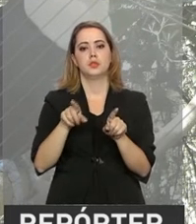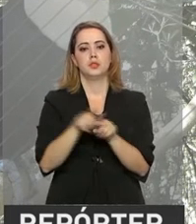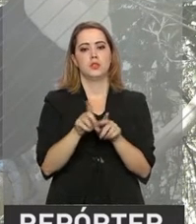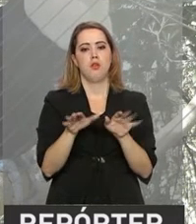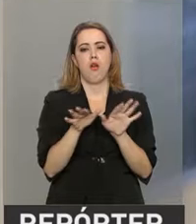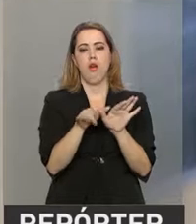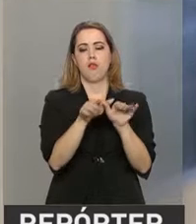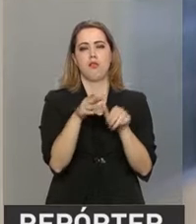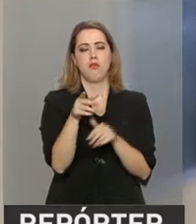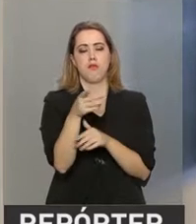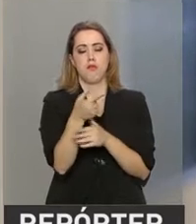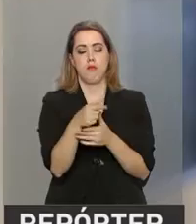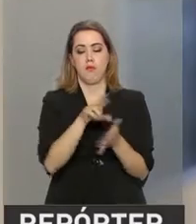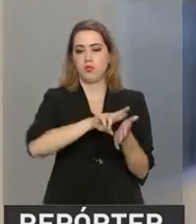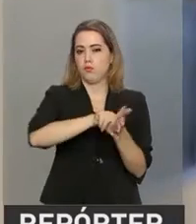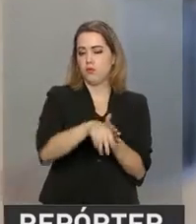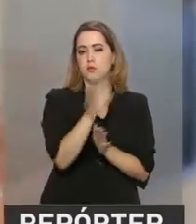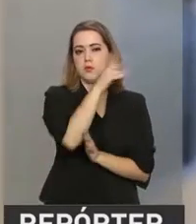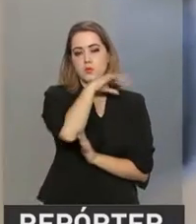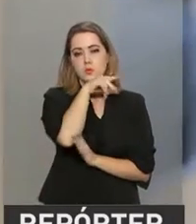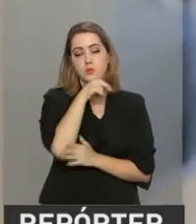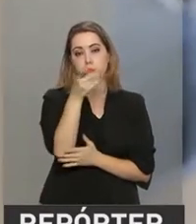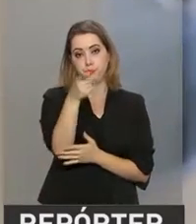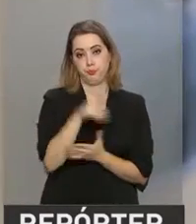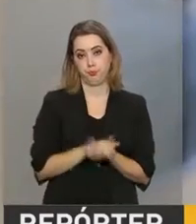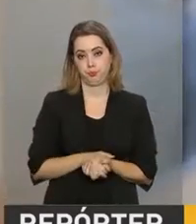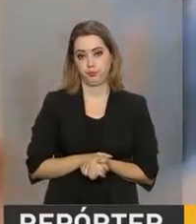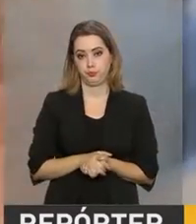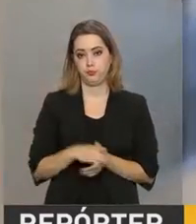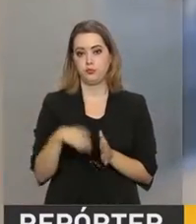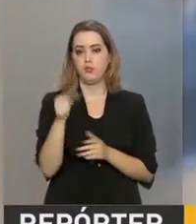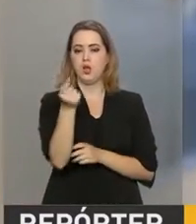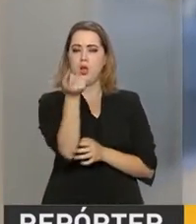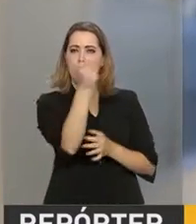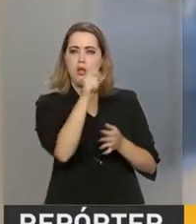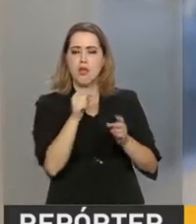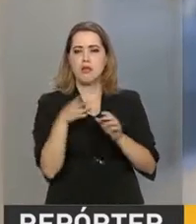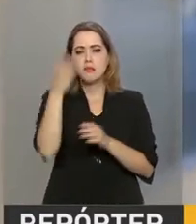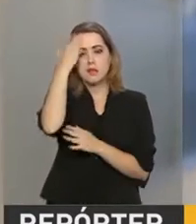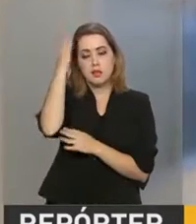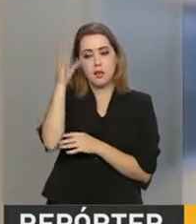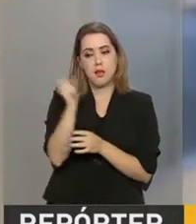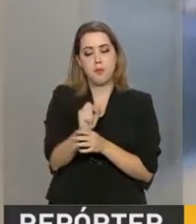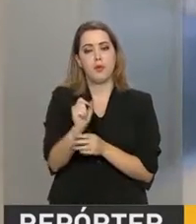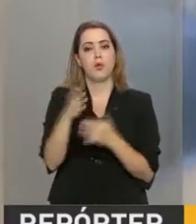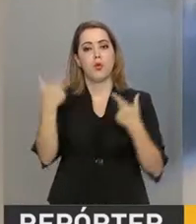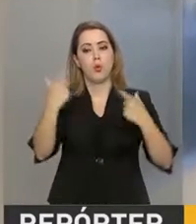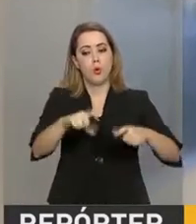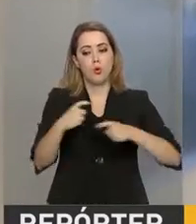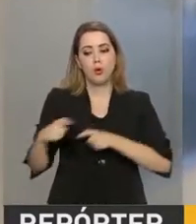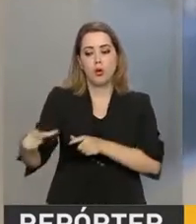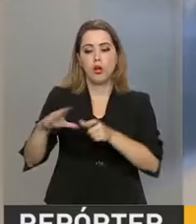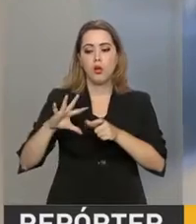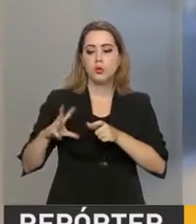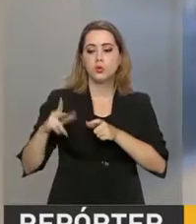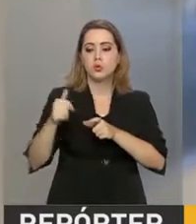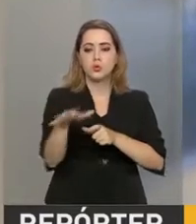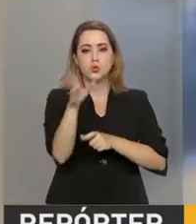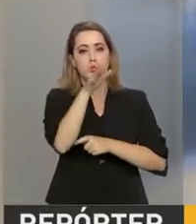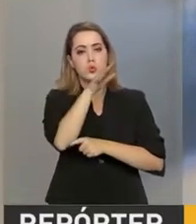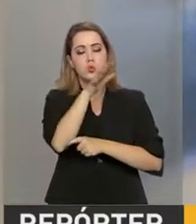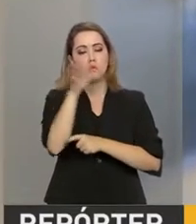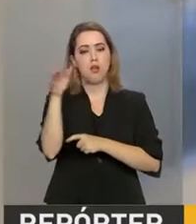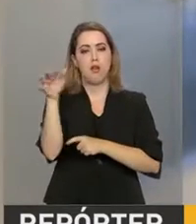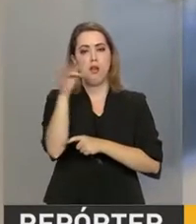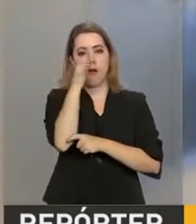mamíferos basicamente um projeto de mapeamento de toda a costa brasileira todas as ilhas a fauna de